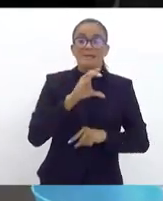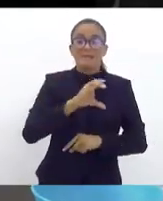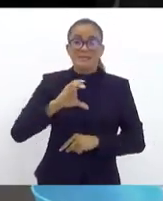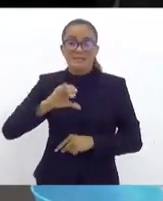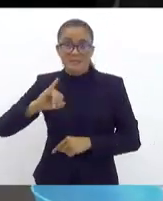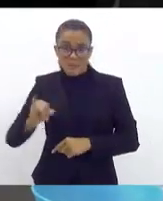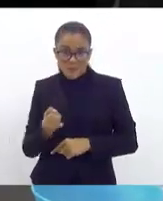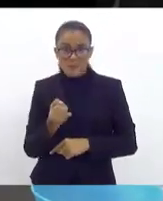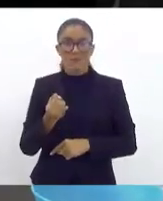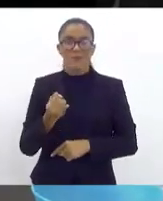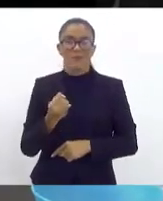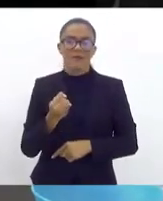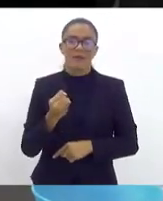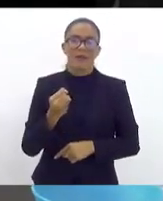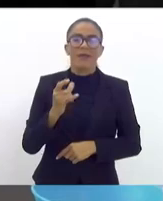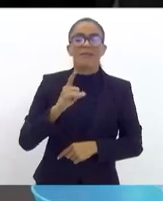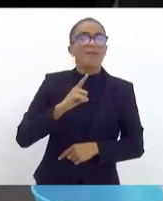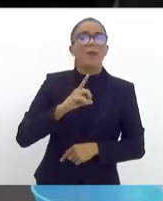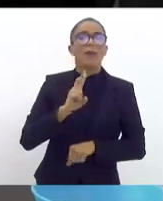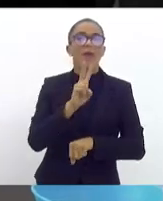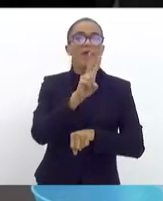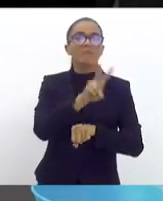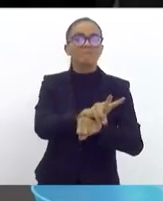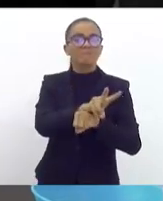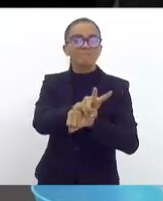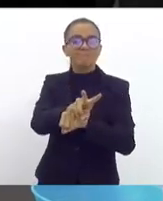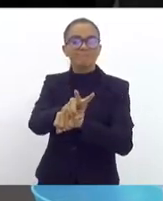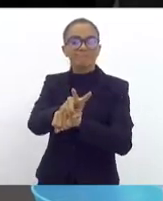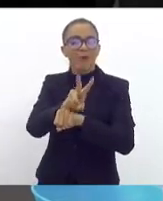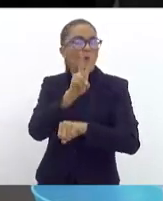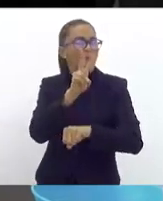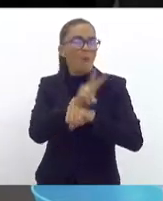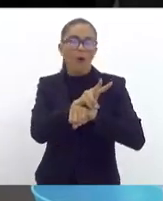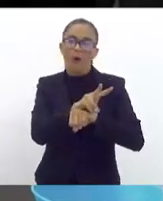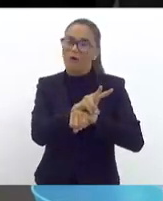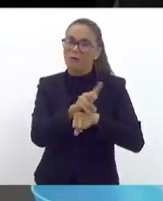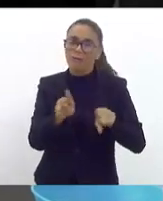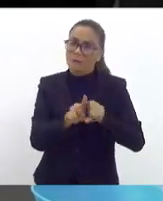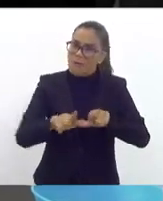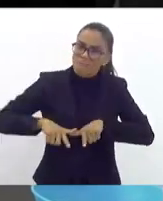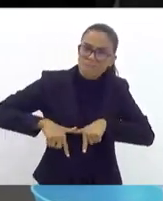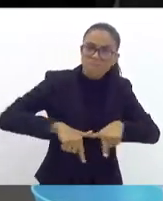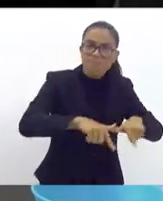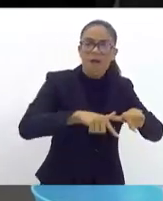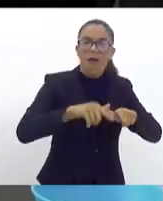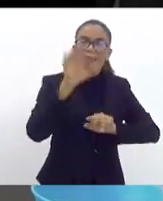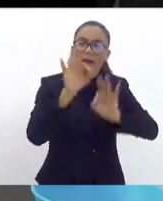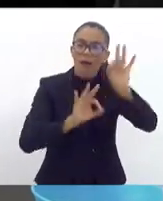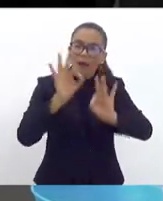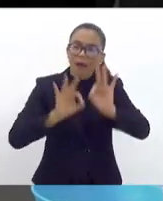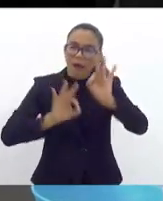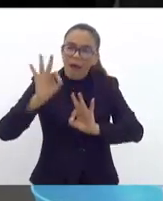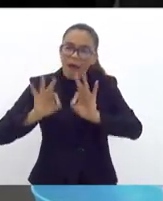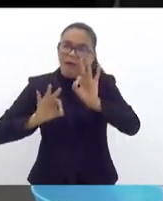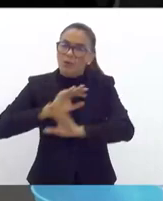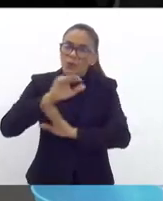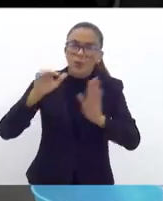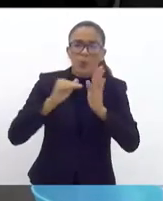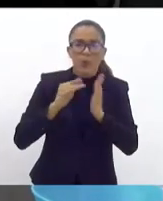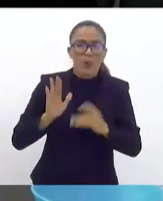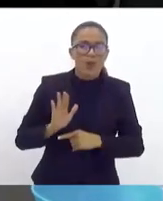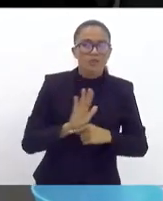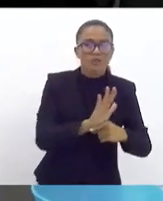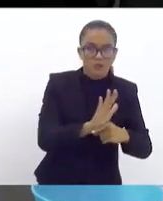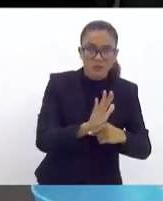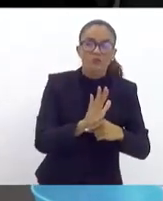é tem sido assim guardiã e tem sido muito proativa na formulação daquilo que ajuda